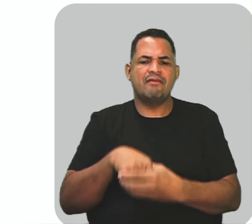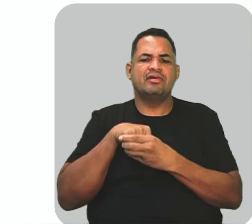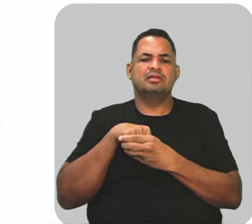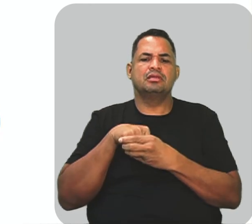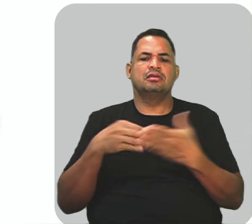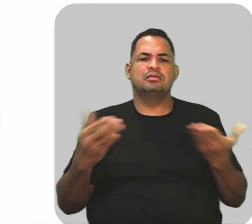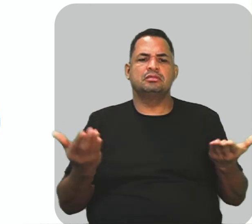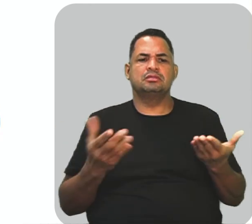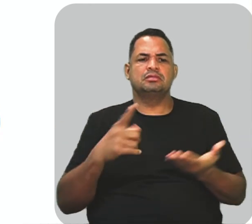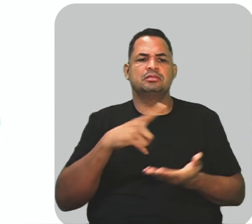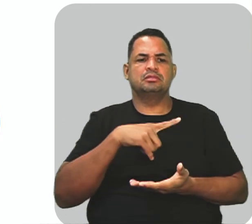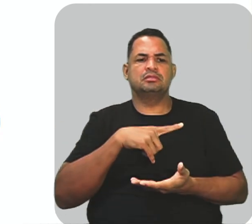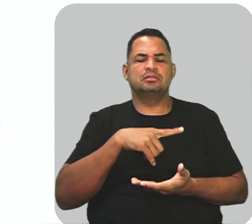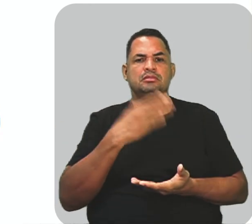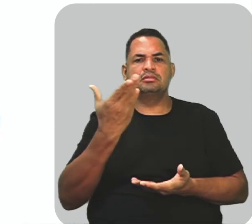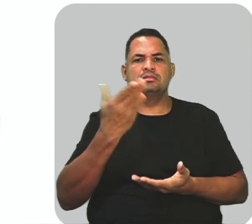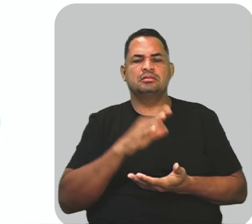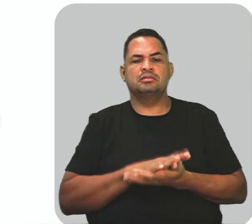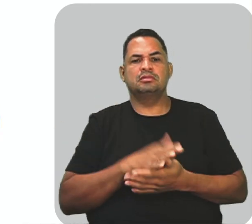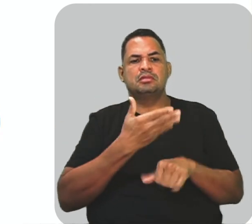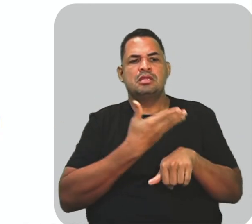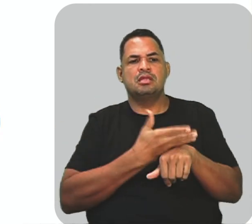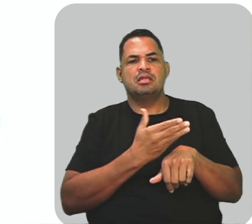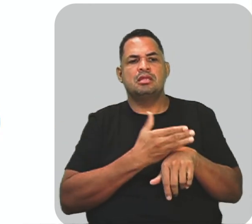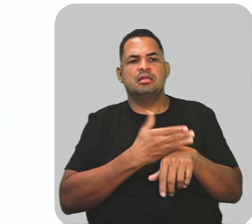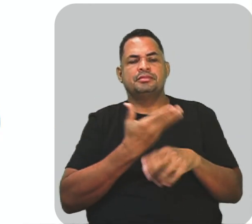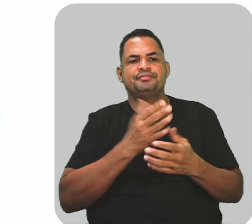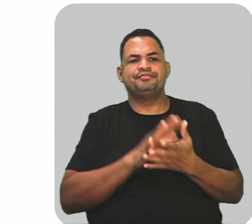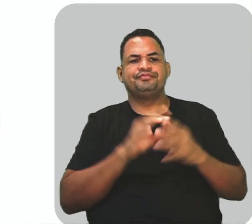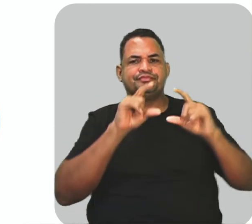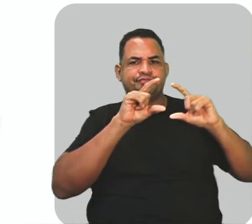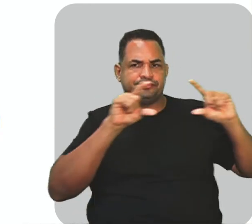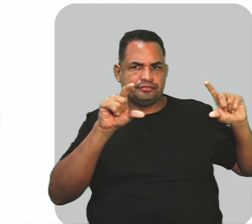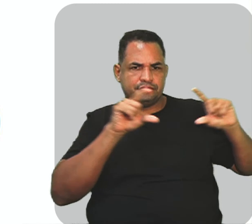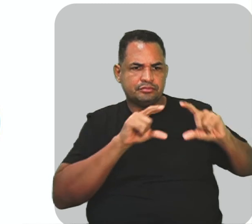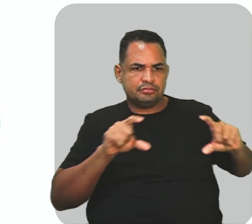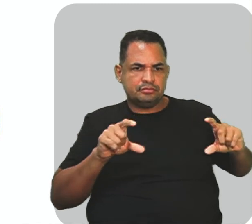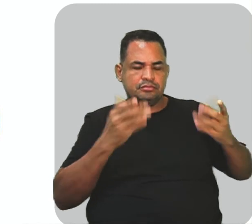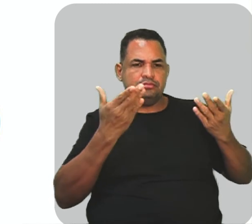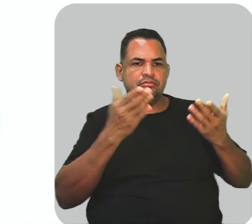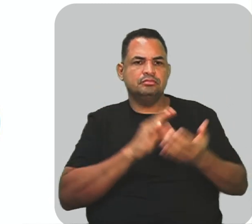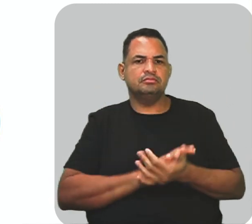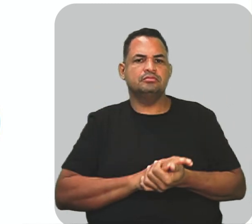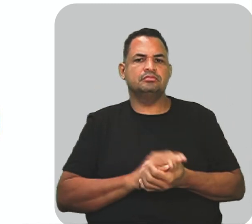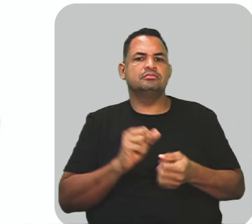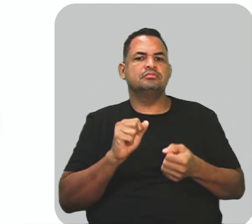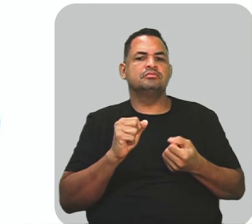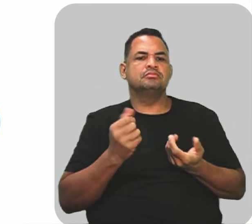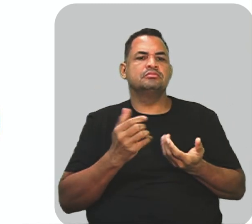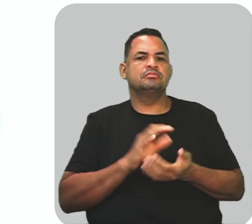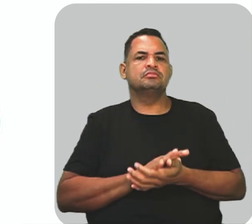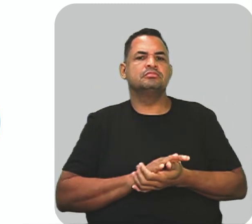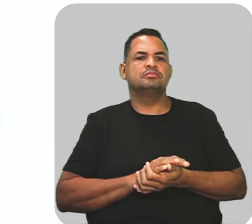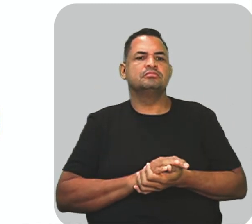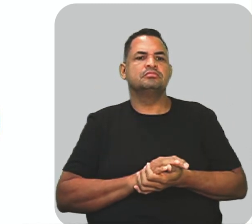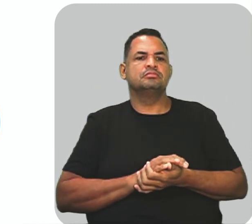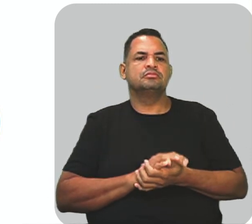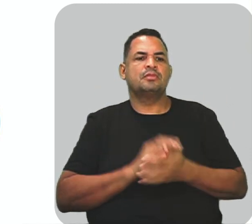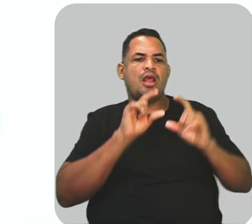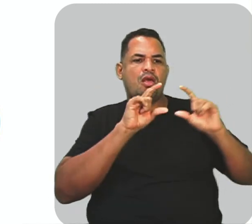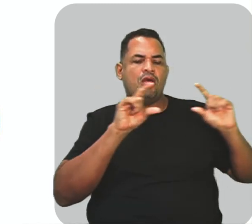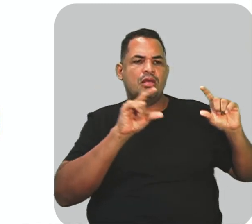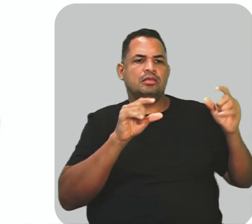nesse caso, nós trouxemos para exercitar e você, com certeza, vai gabaritar. No trecho aí, no